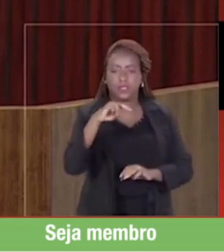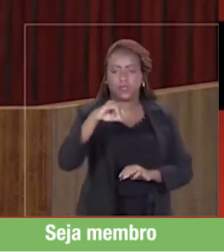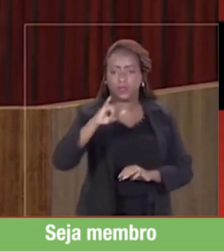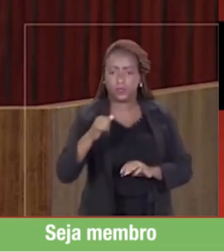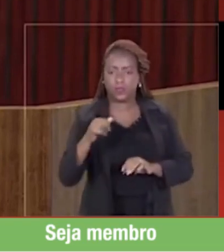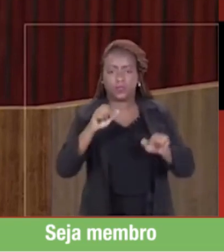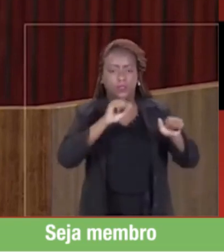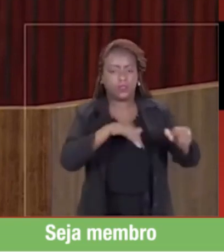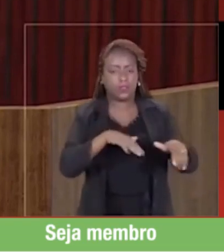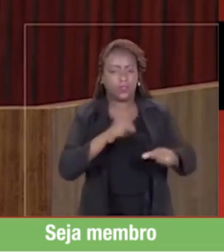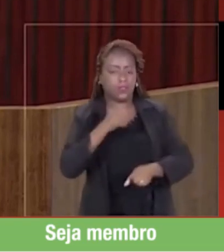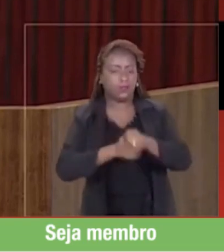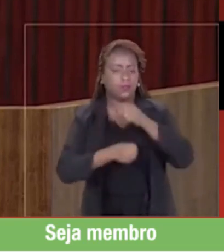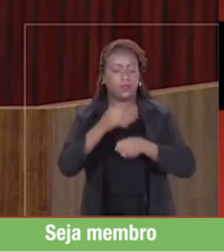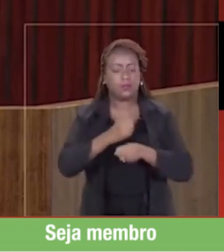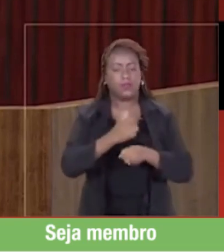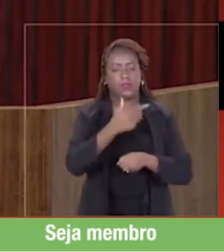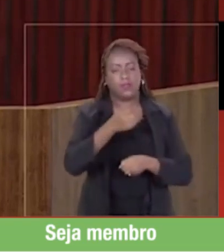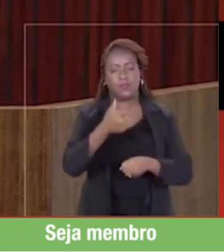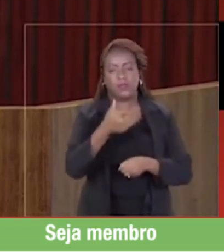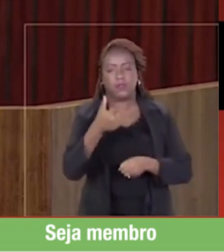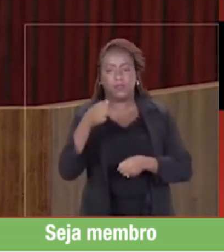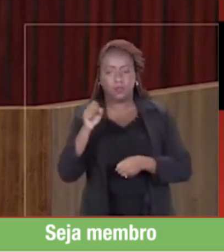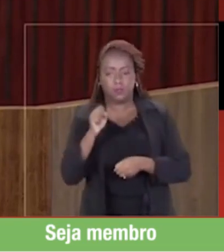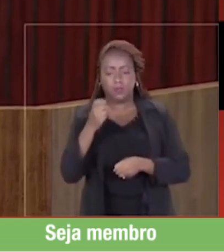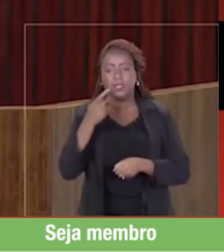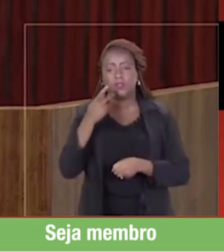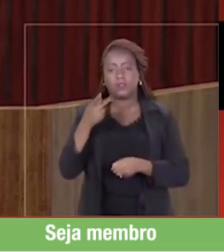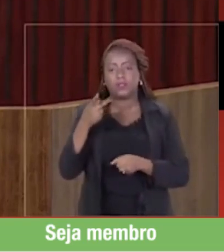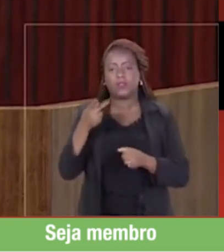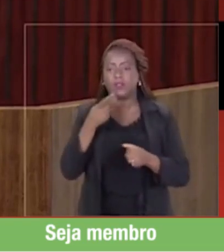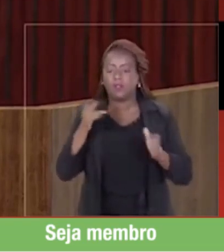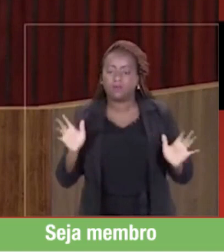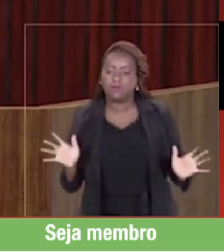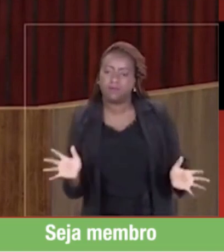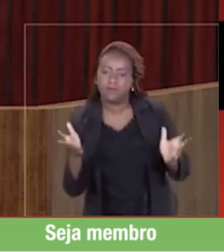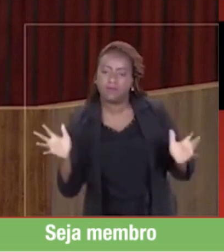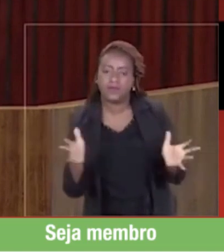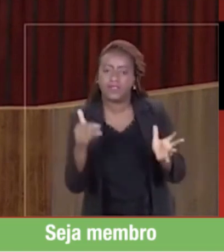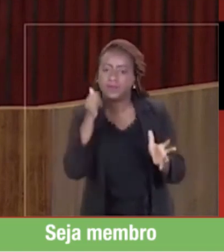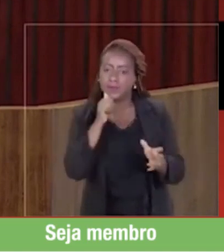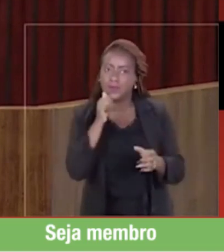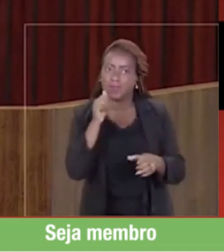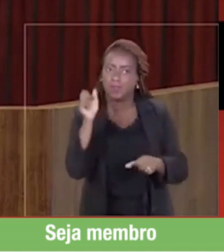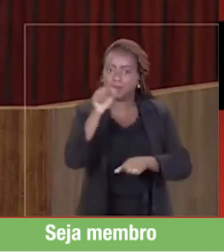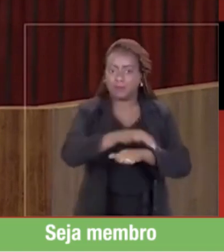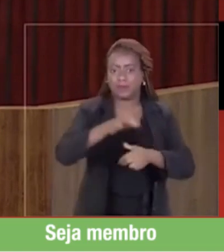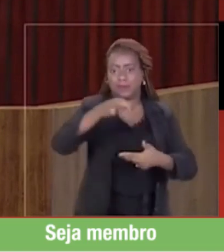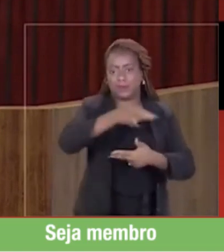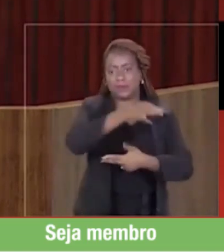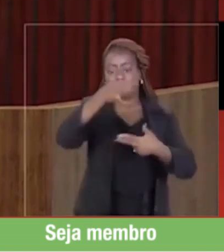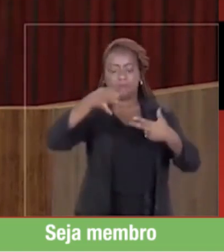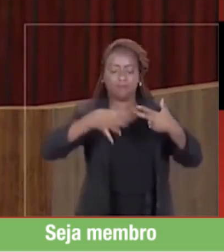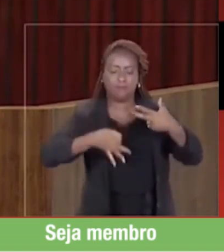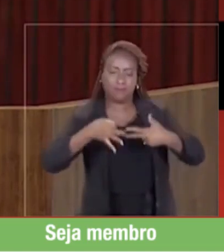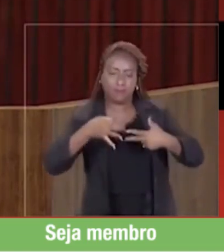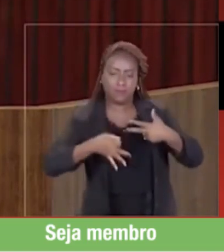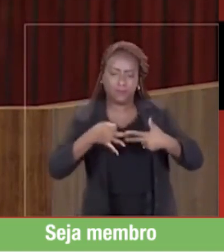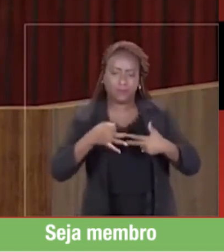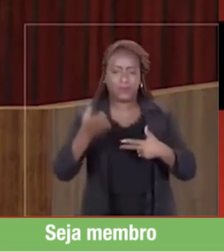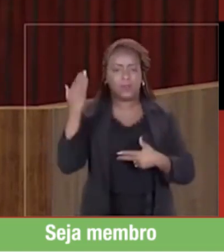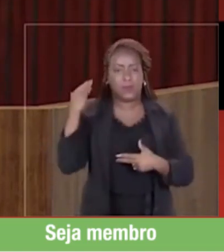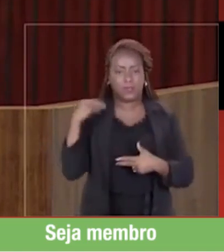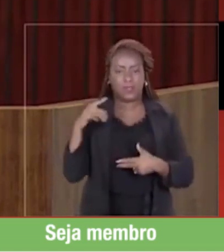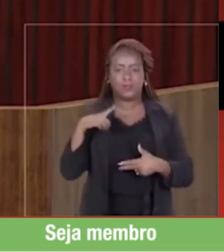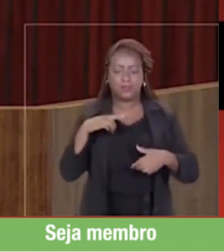2018, que instituiu a Política Nacional de Incentivo à Participação Feminina no Poder Judiciário, quando o CNJ era presidido